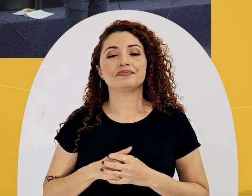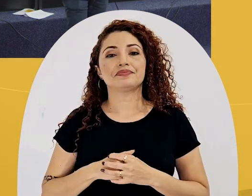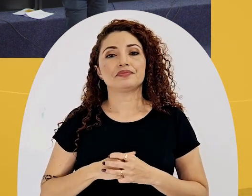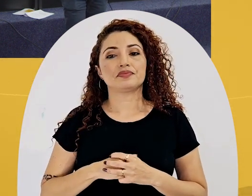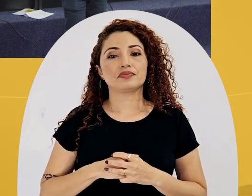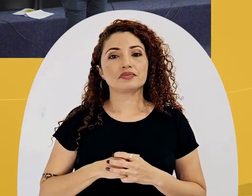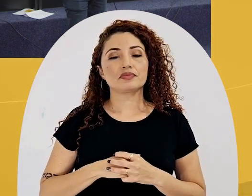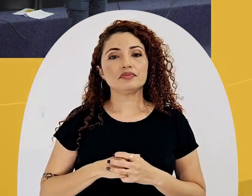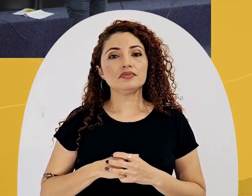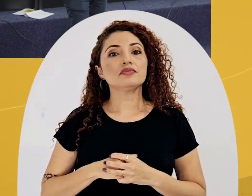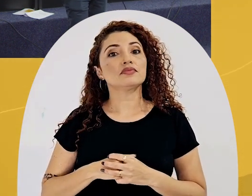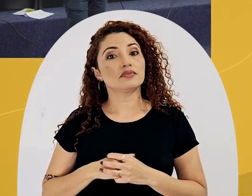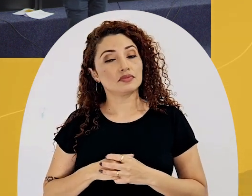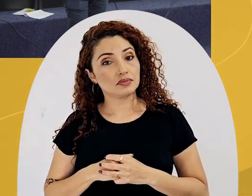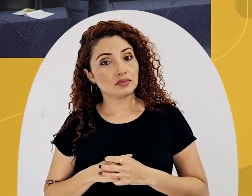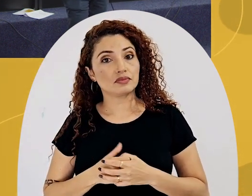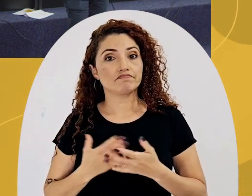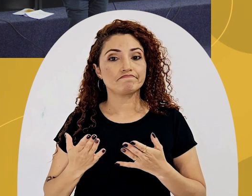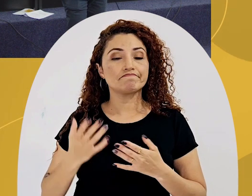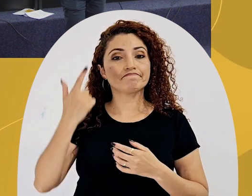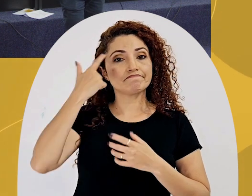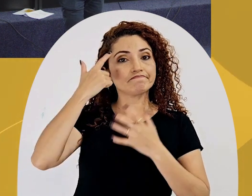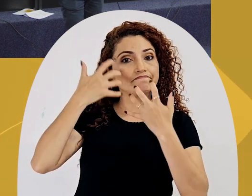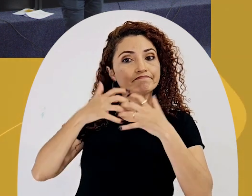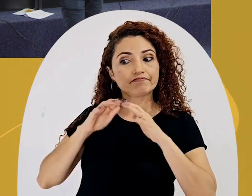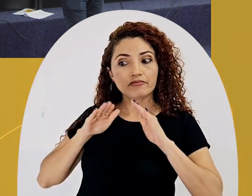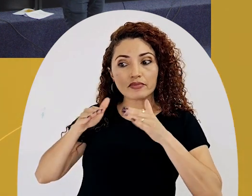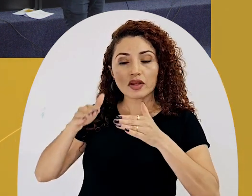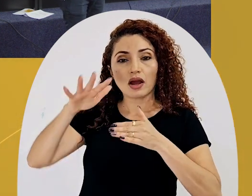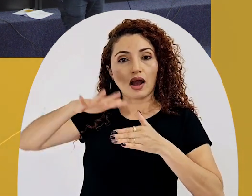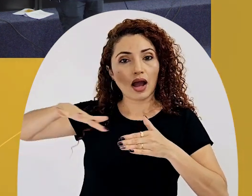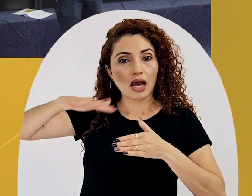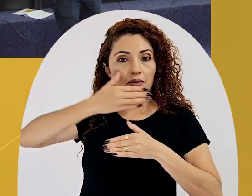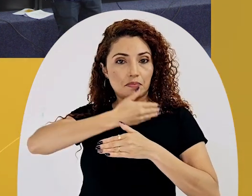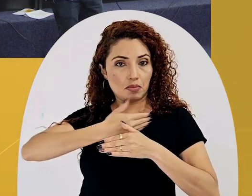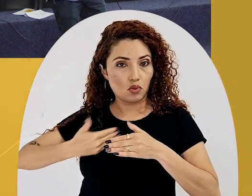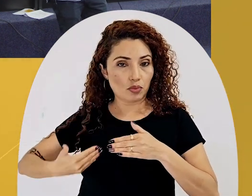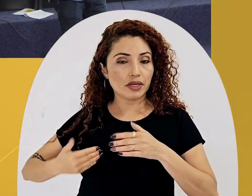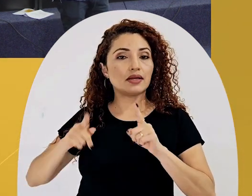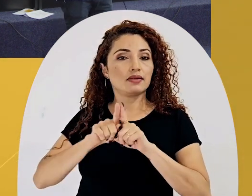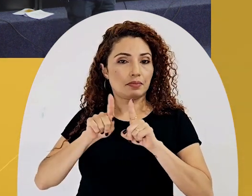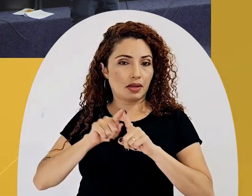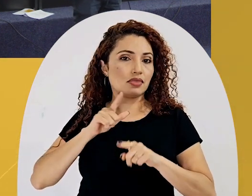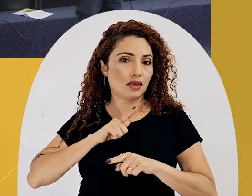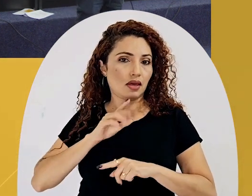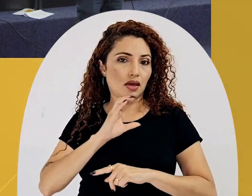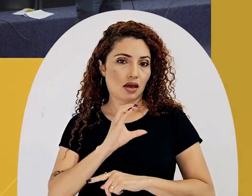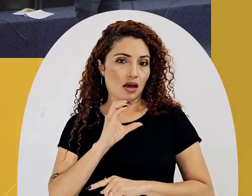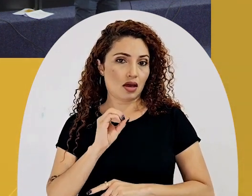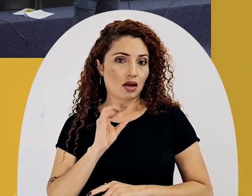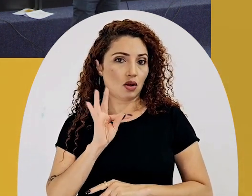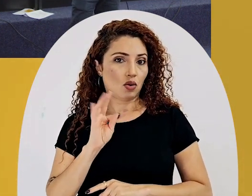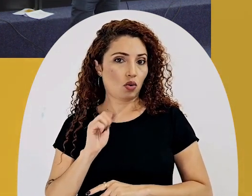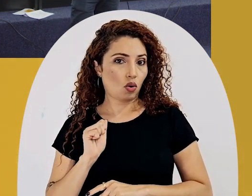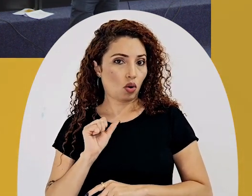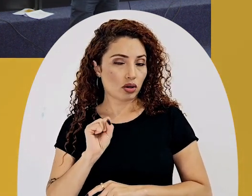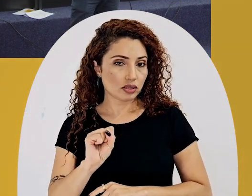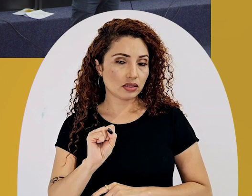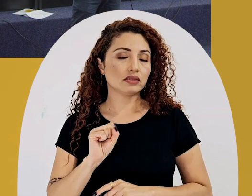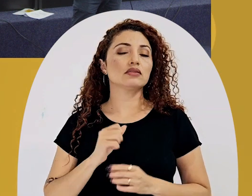E diferente também que, voltando, né, para a área pública, tem também as cotas,